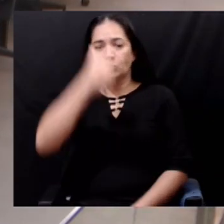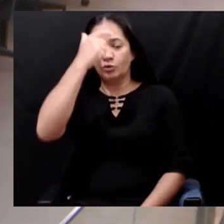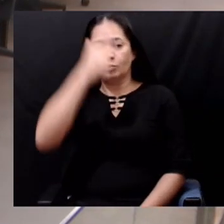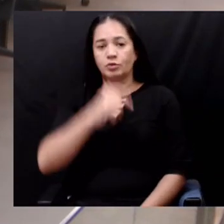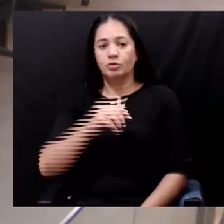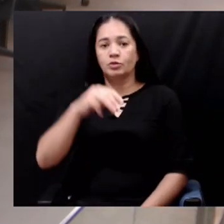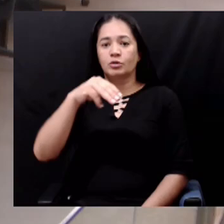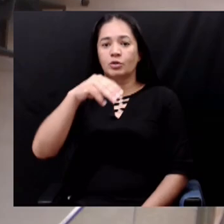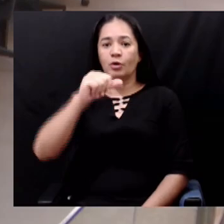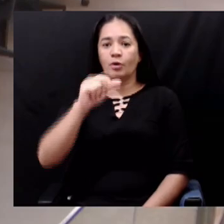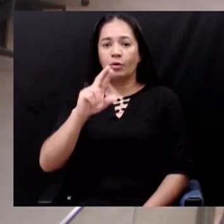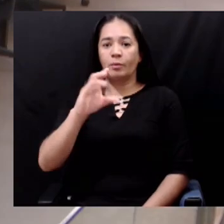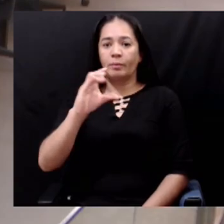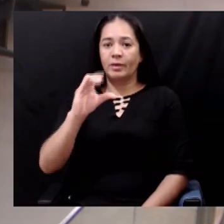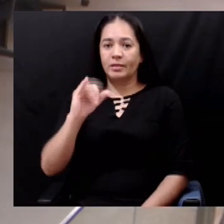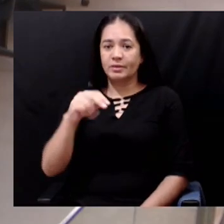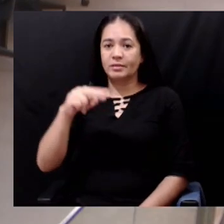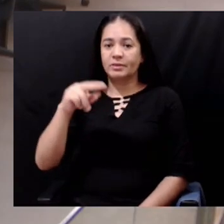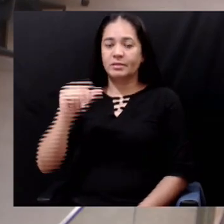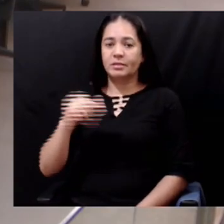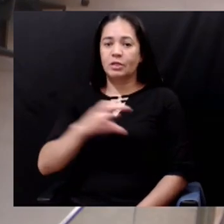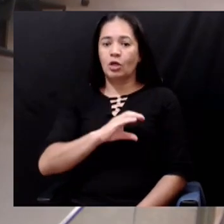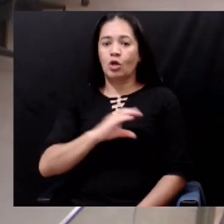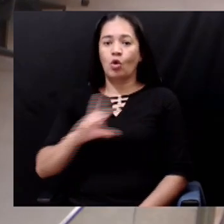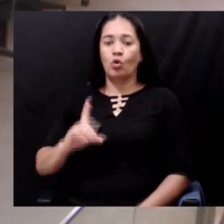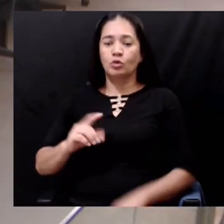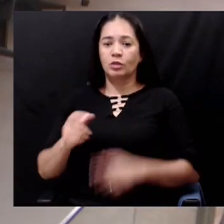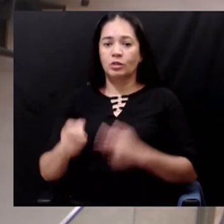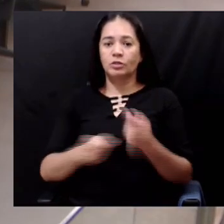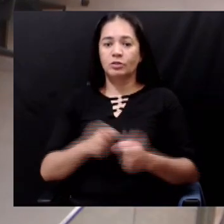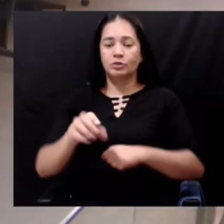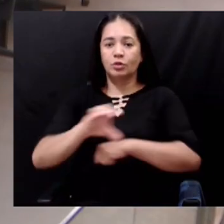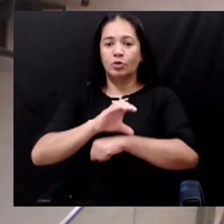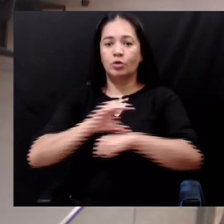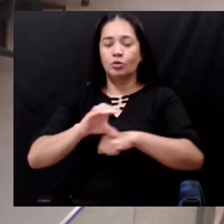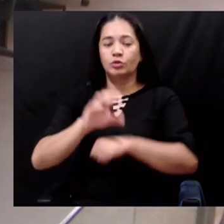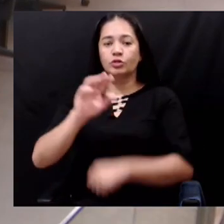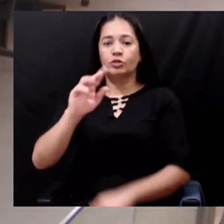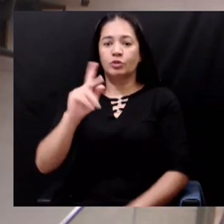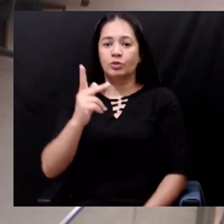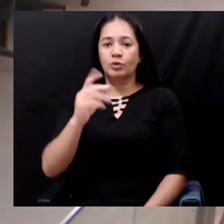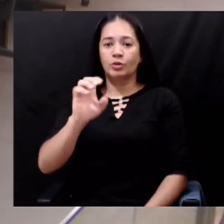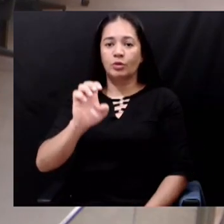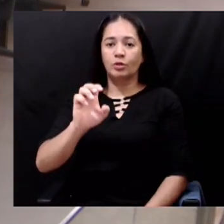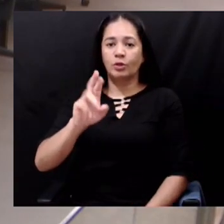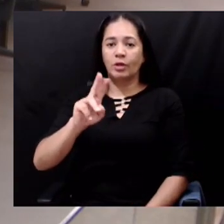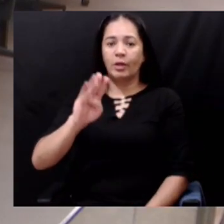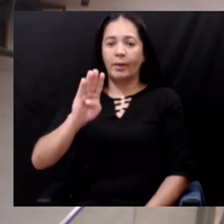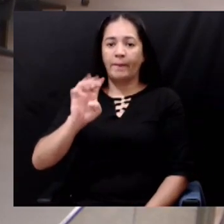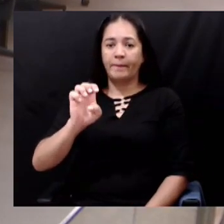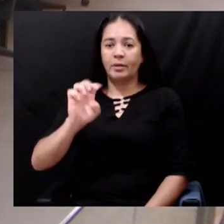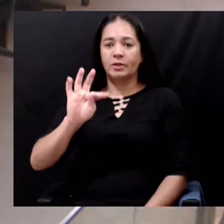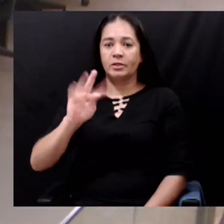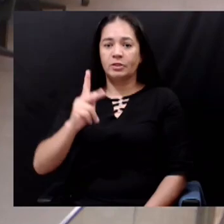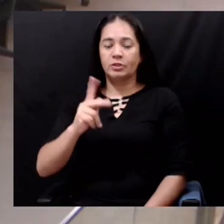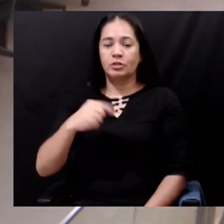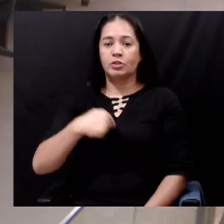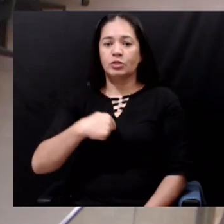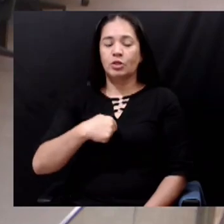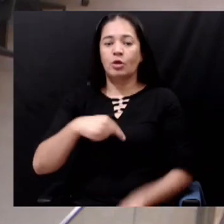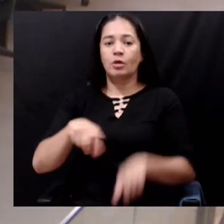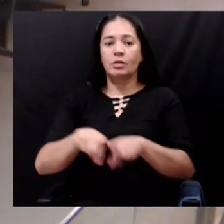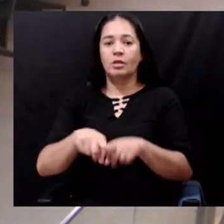coordenadora administrativa do cursinho Herbert de Souza. Sou também desse lugar, né, do